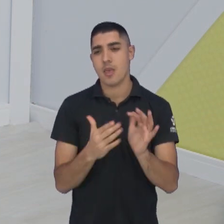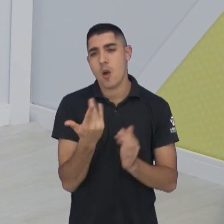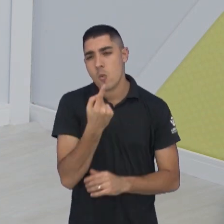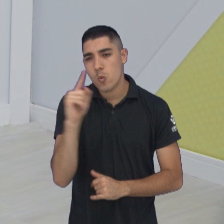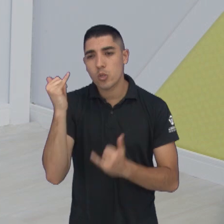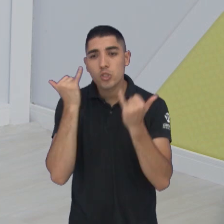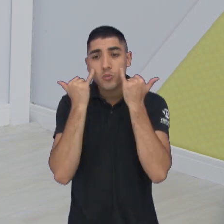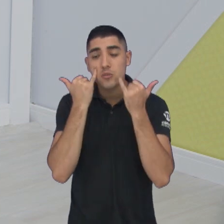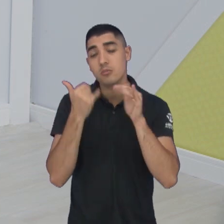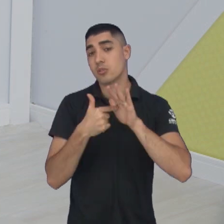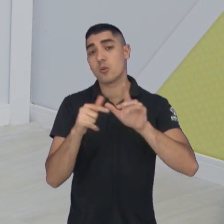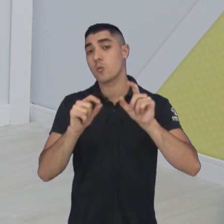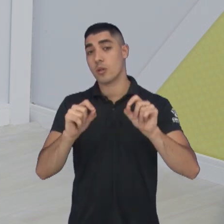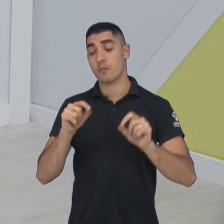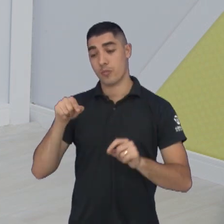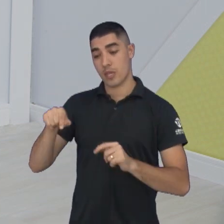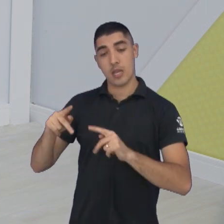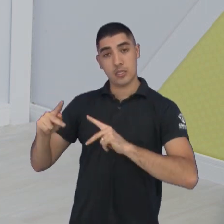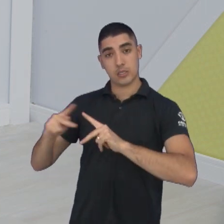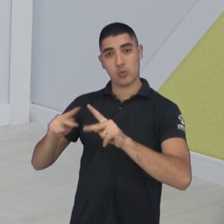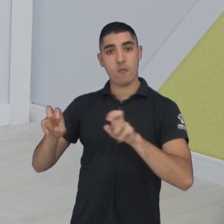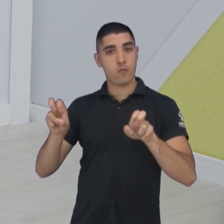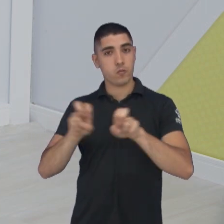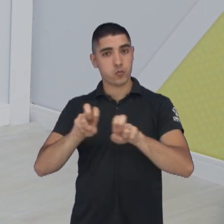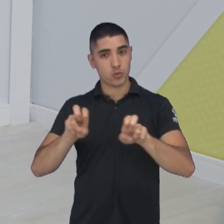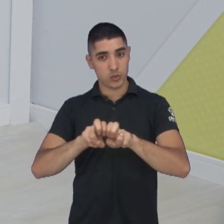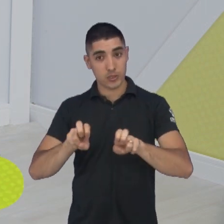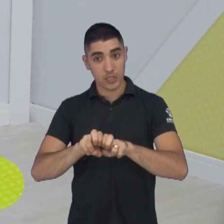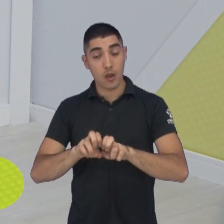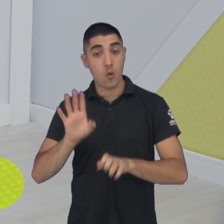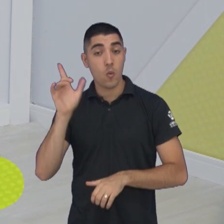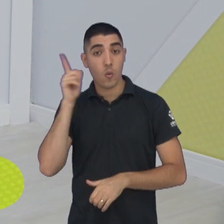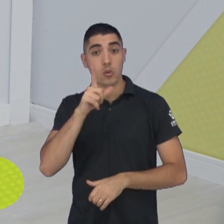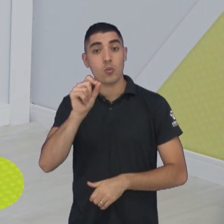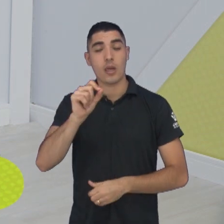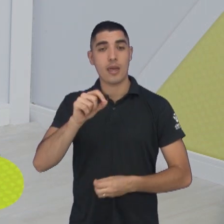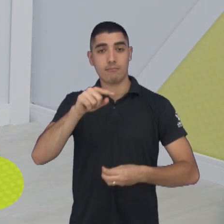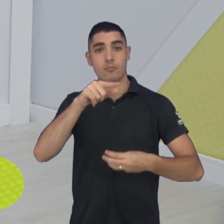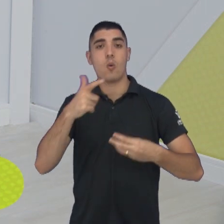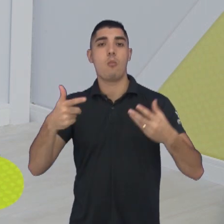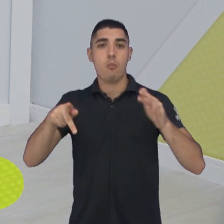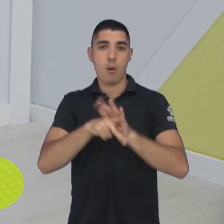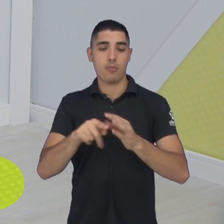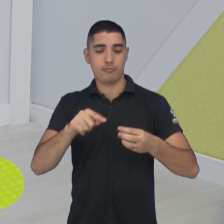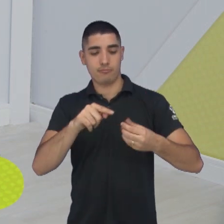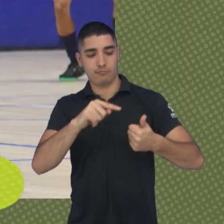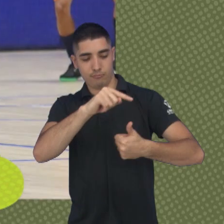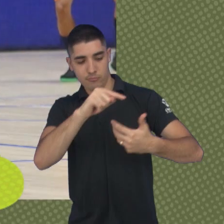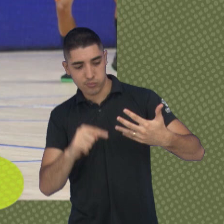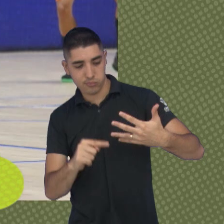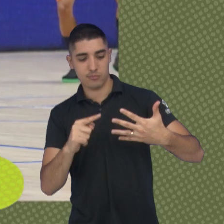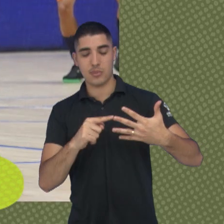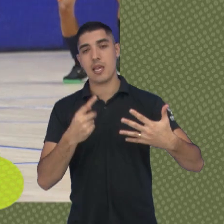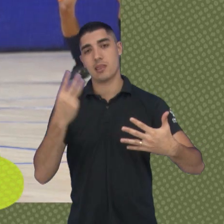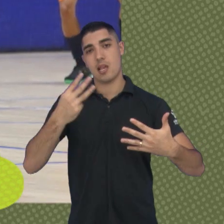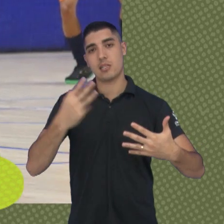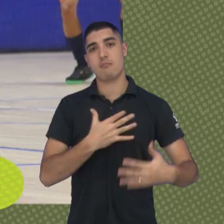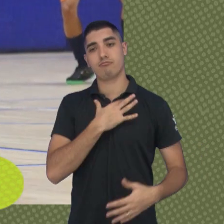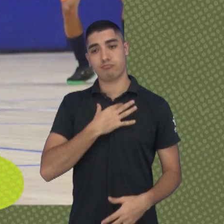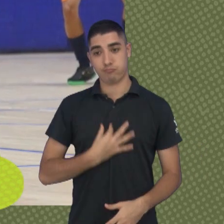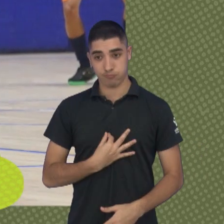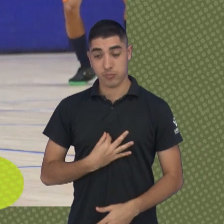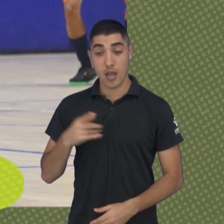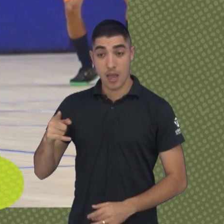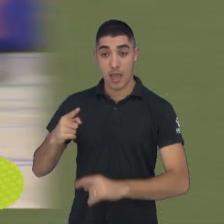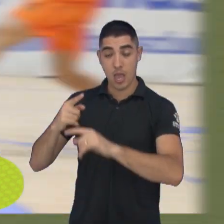hoje, falando agora do São José Futsal. O time terminou com o 3º lugar na disputa da primeira Supercopa Minas de Futsal,